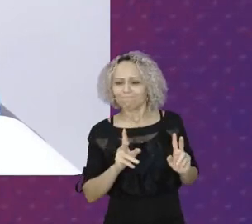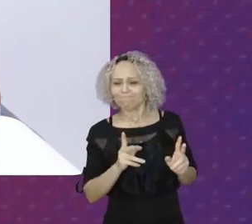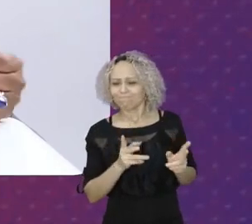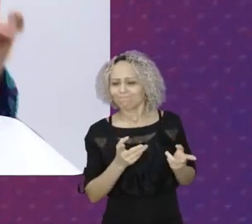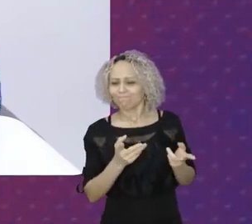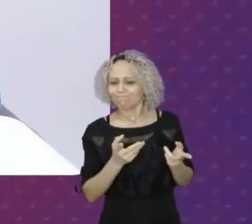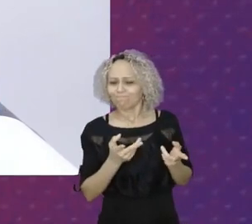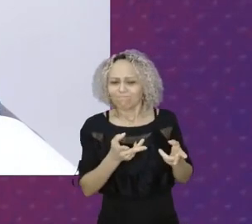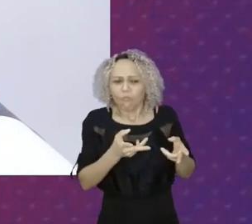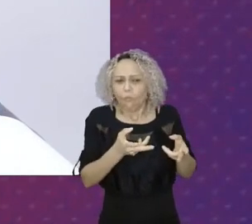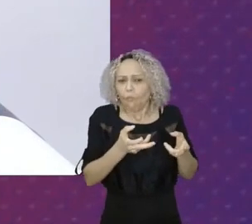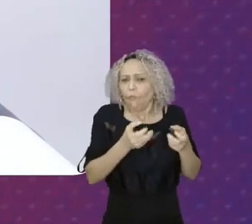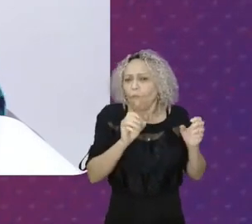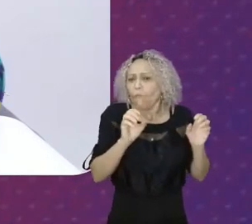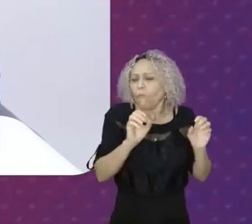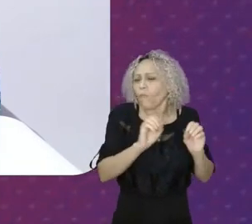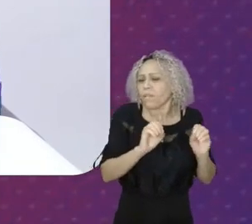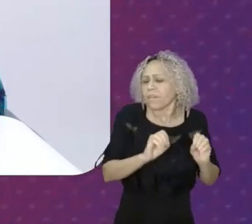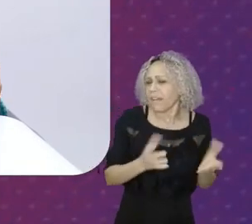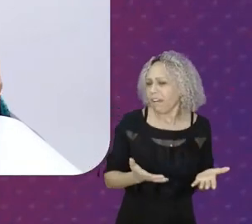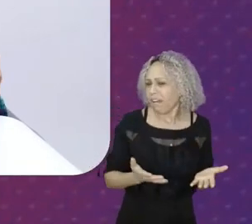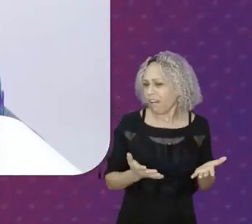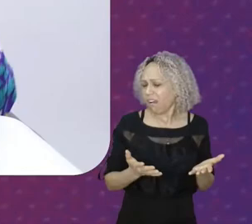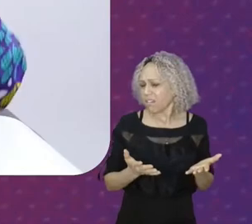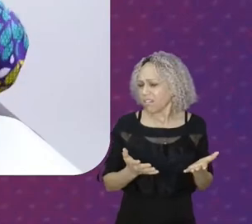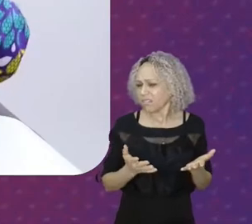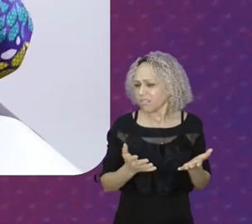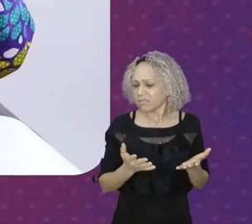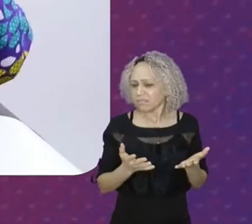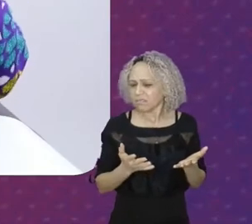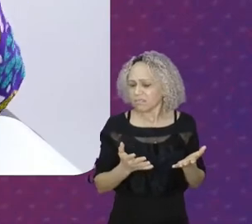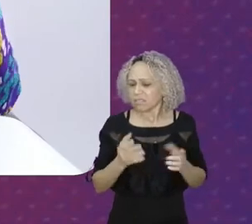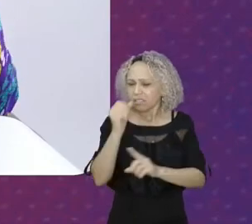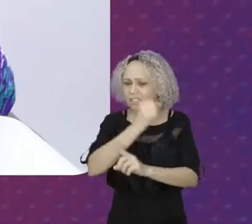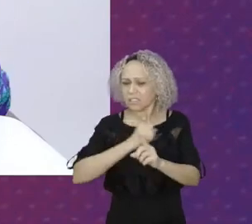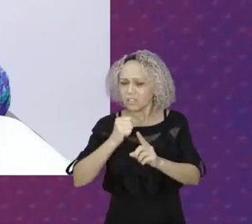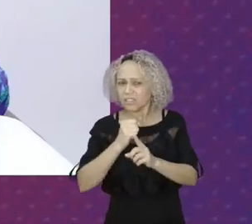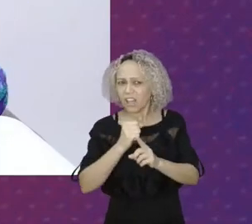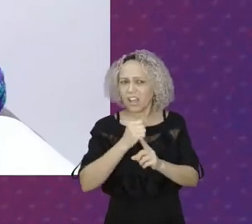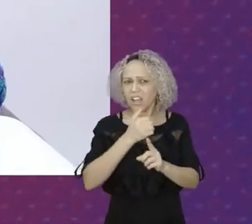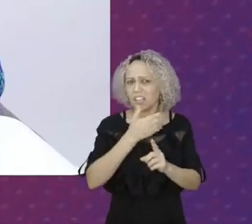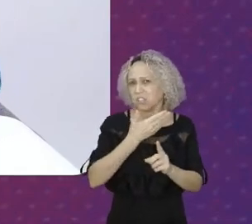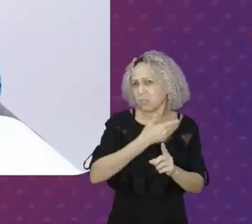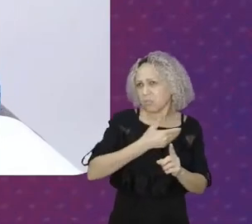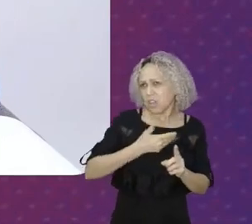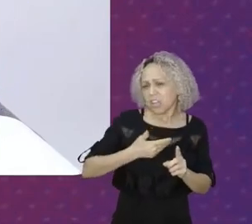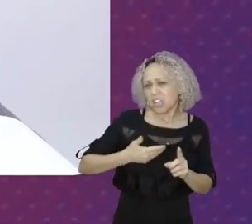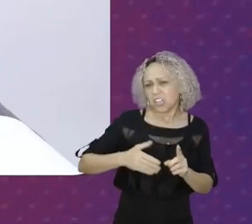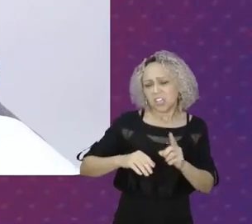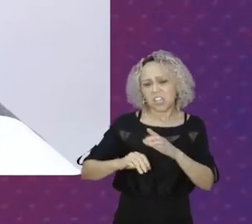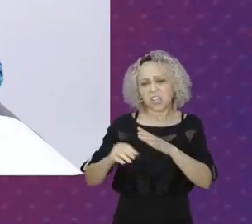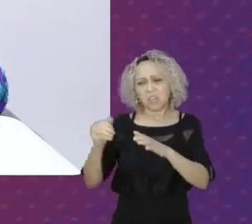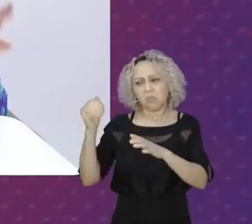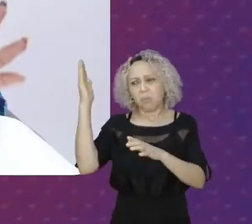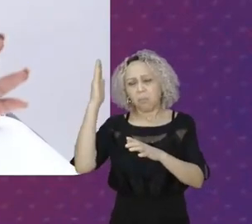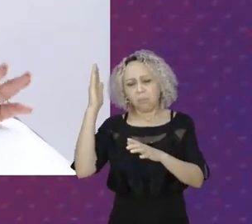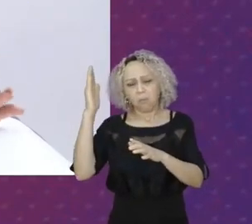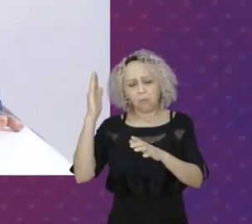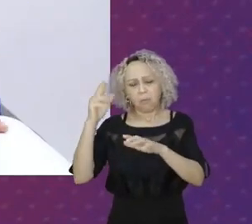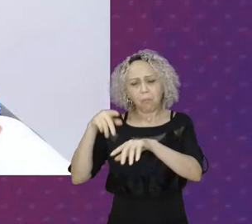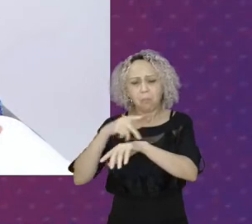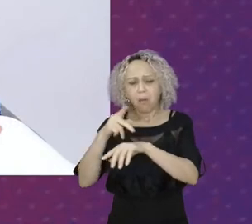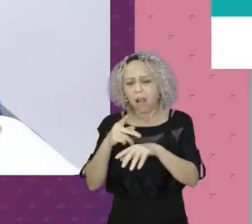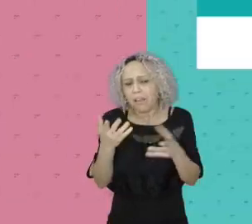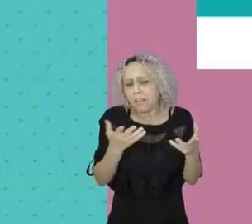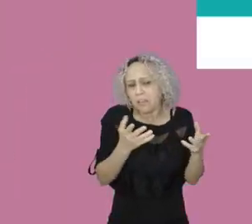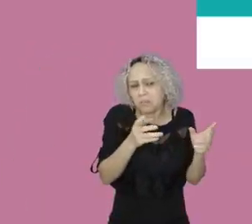sofrem com um Estado autoritário, um Estado que foi moldado para atender uma elite escravocrata